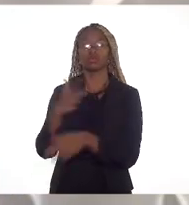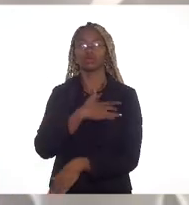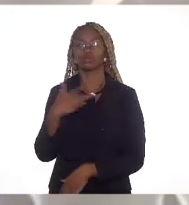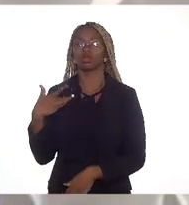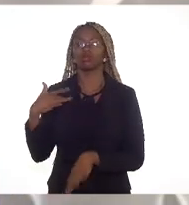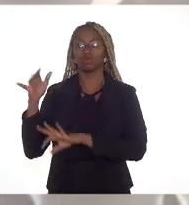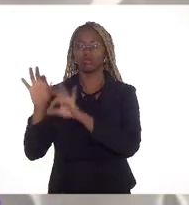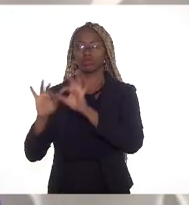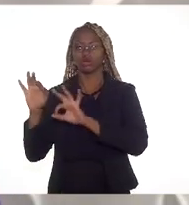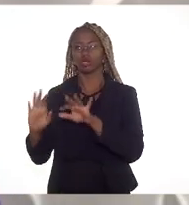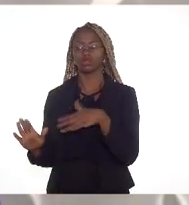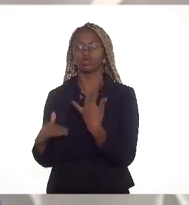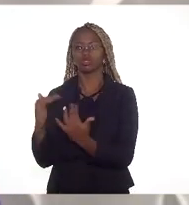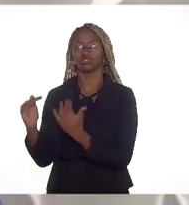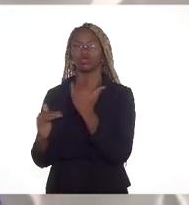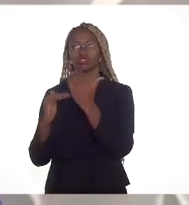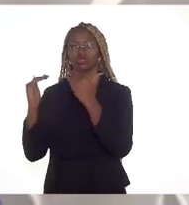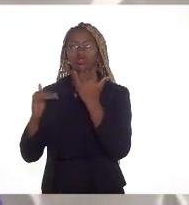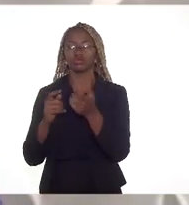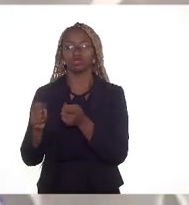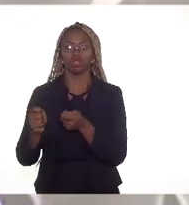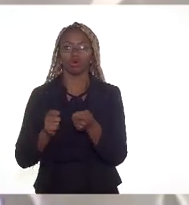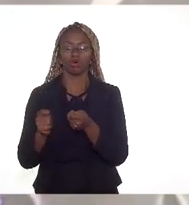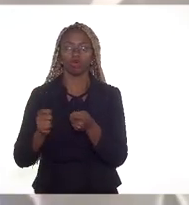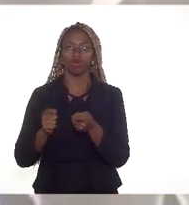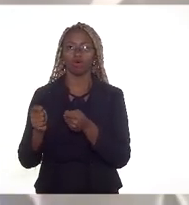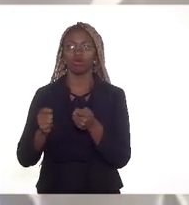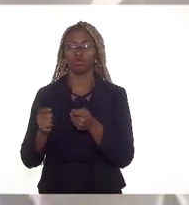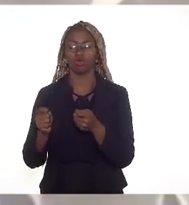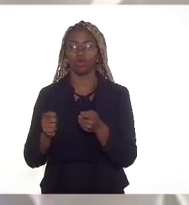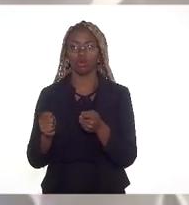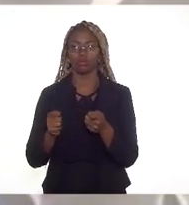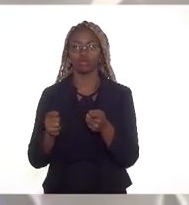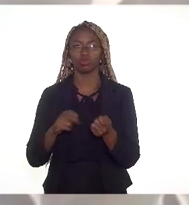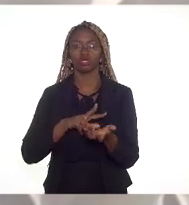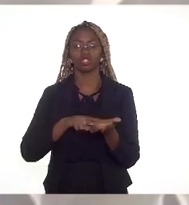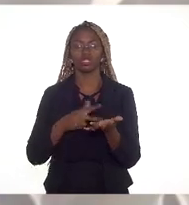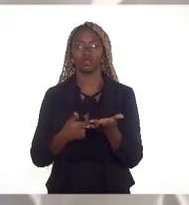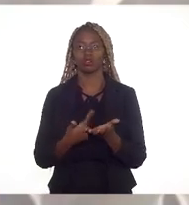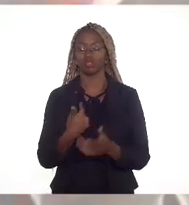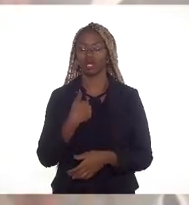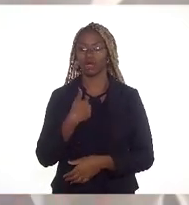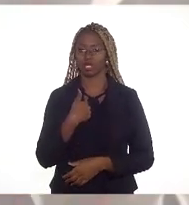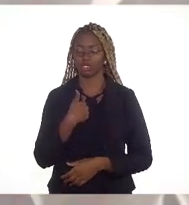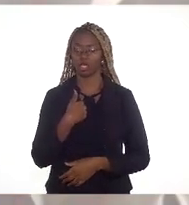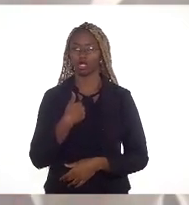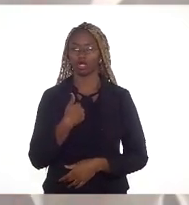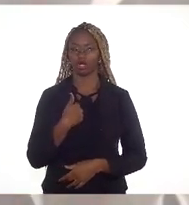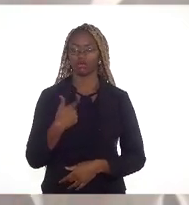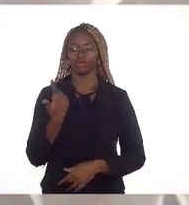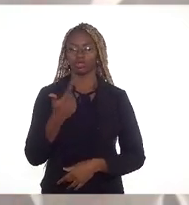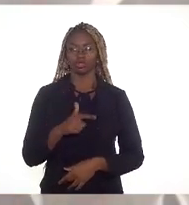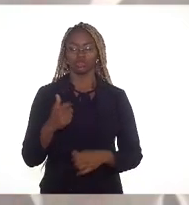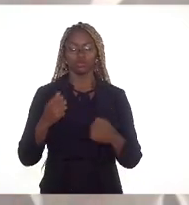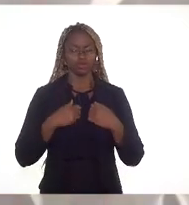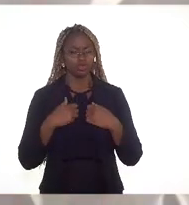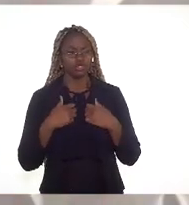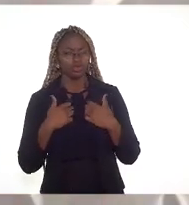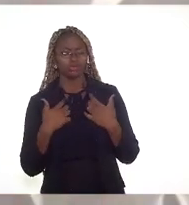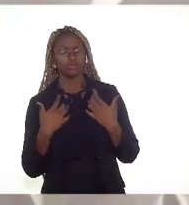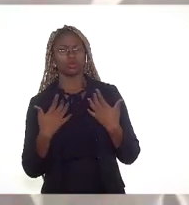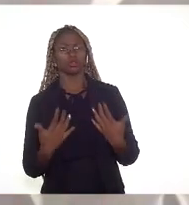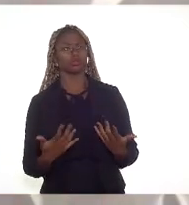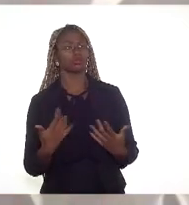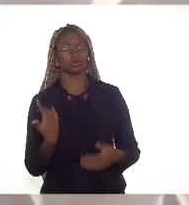de desenvolvimento econômico, me faz dizer que me causa novamente espanto